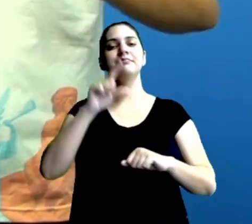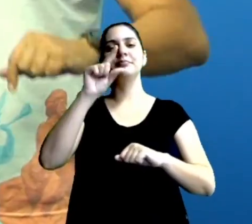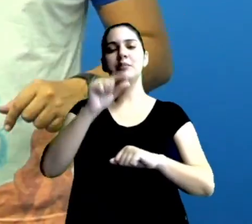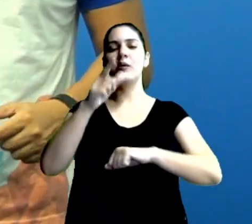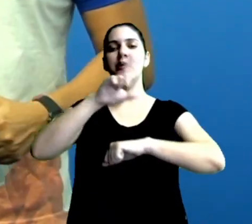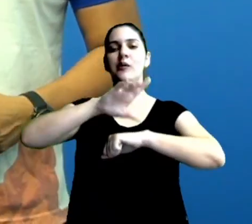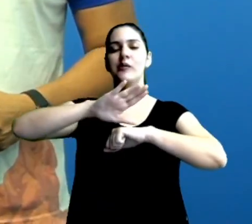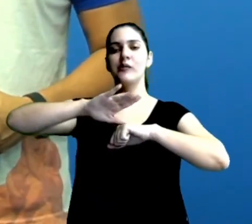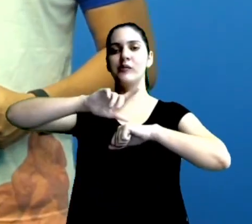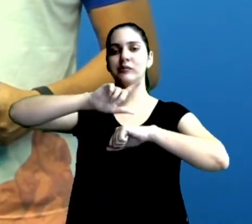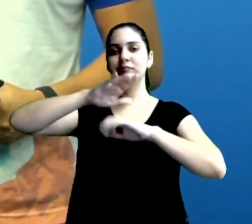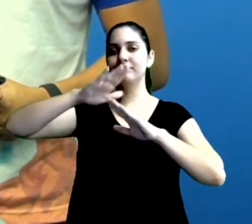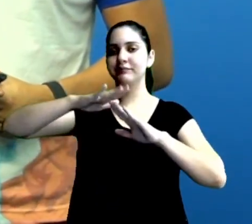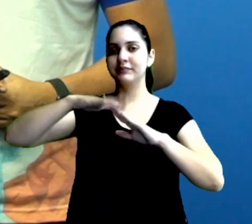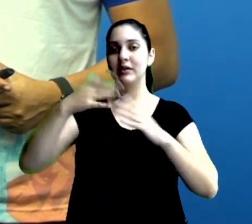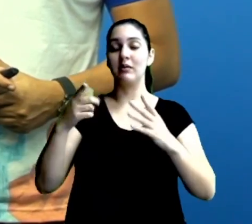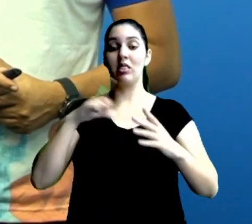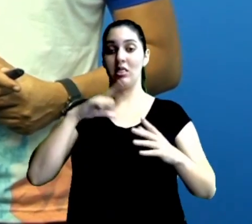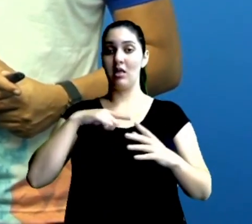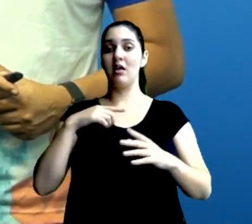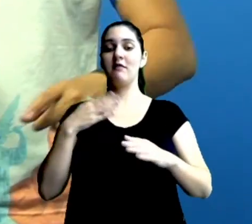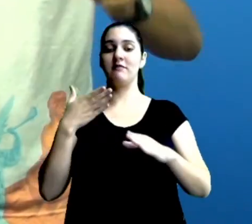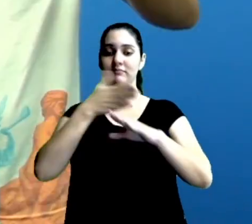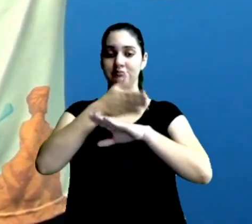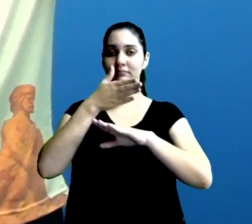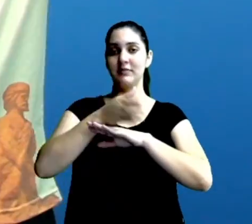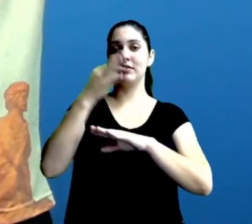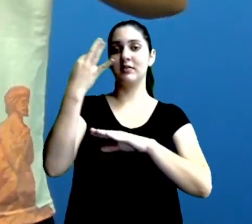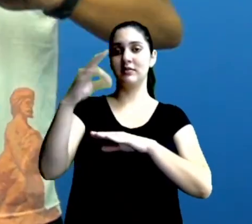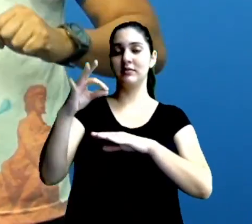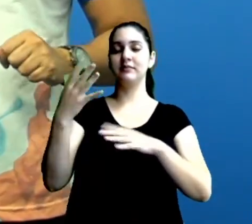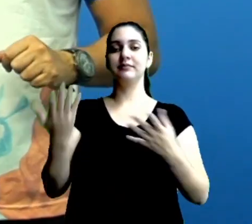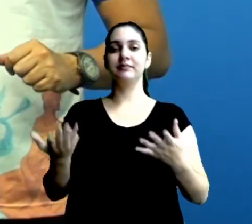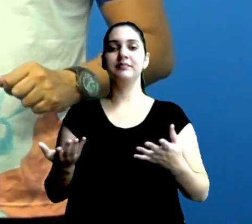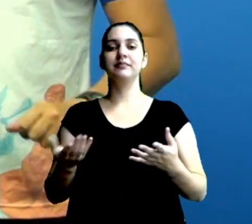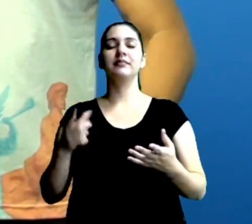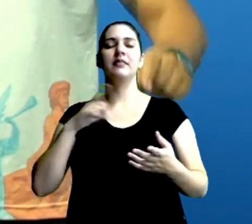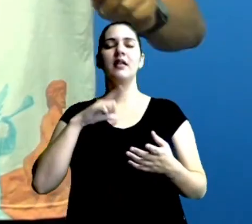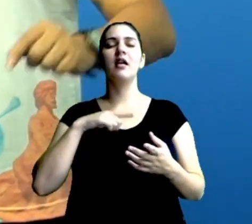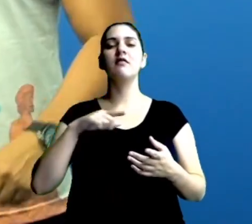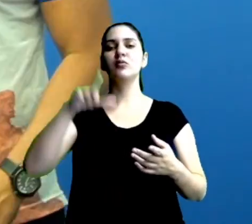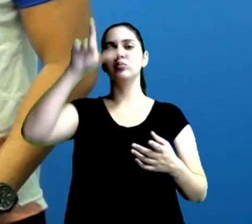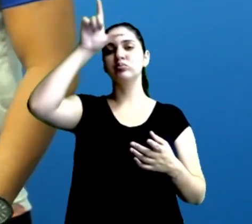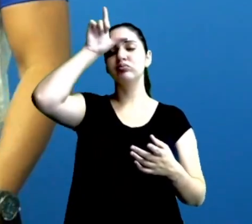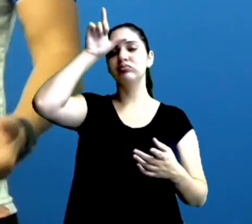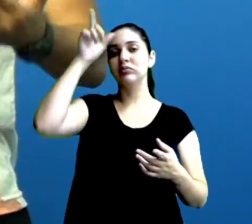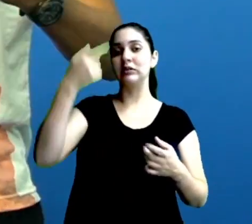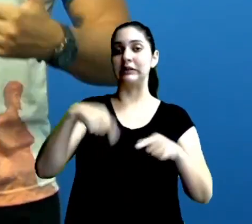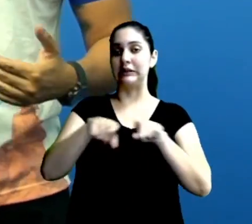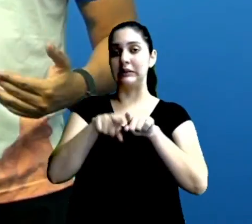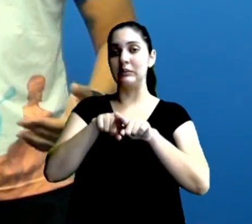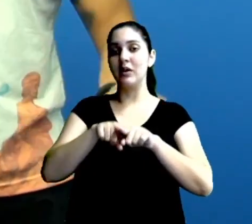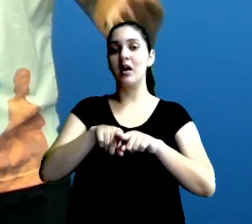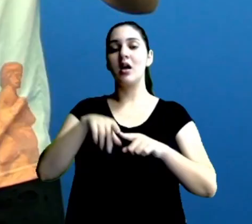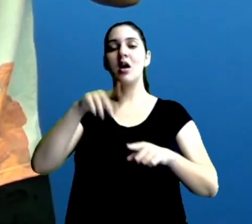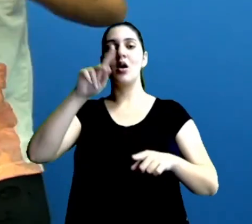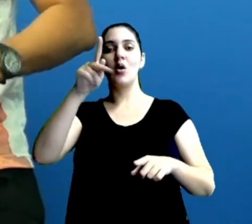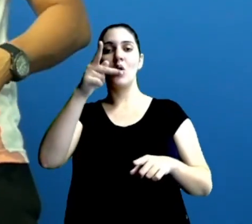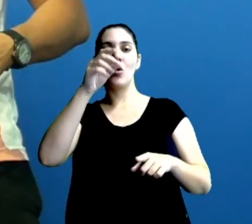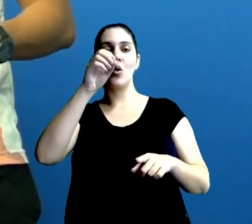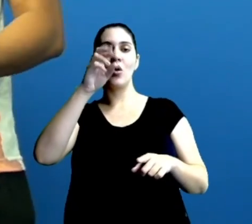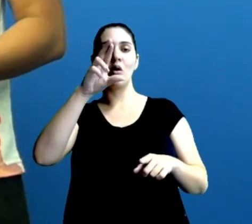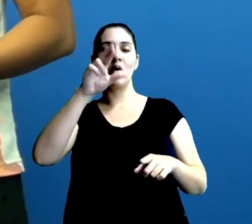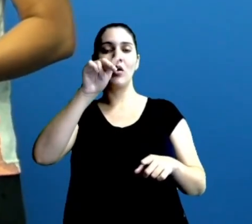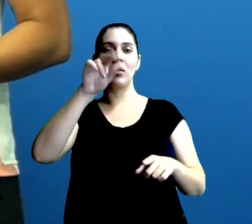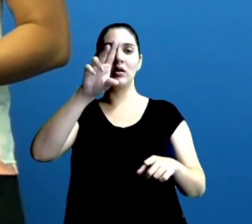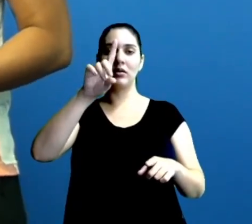teve uma invasão francesa por ali, Villard-Guillon, que era o líder, e as holandesas, que todos nós conhecemos,